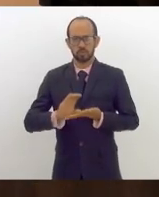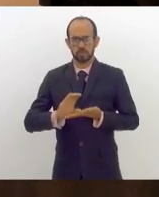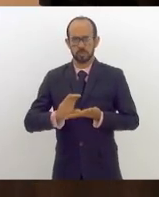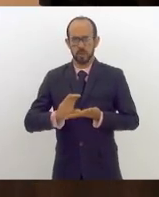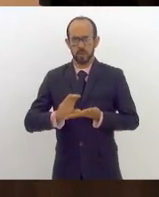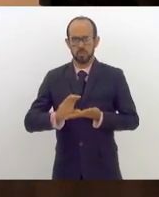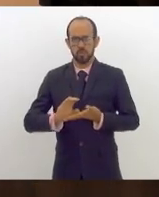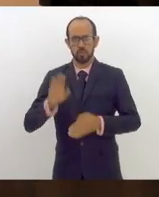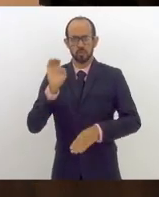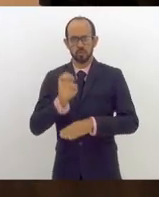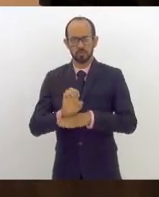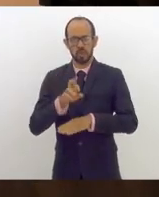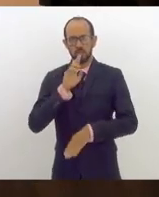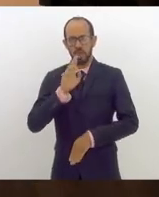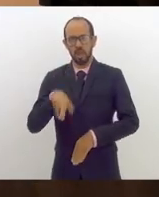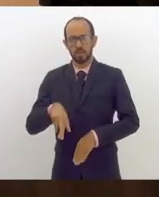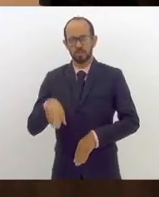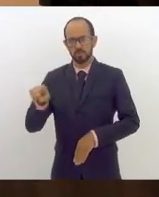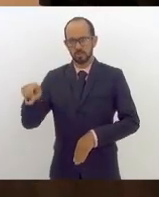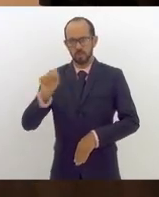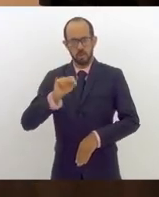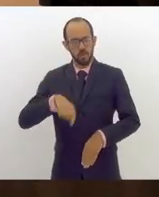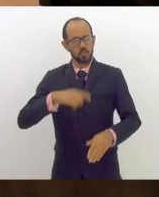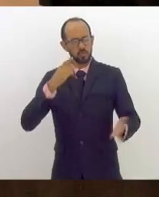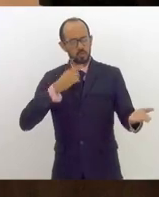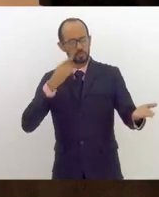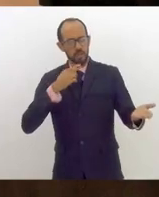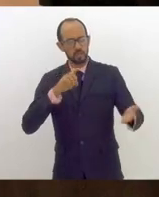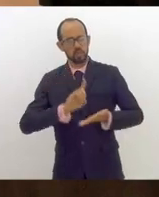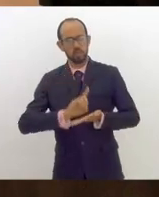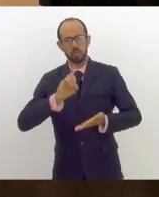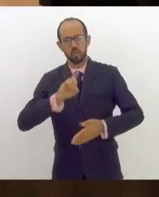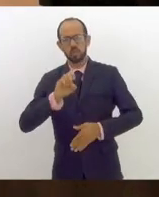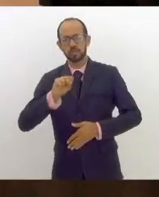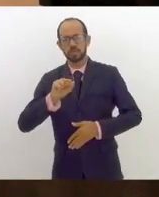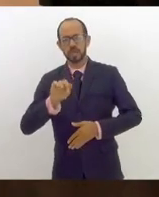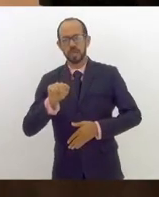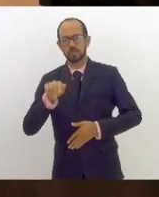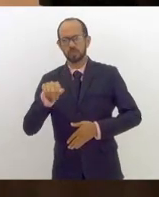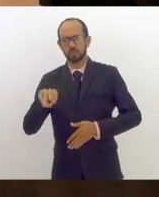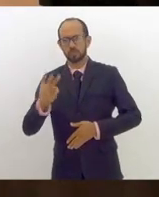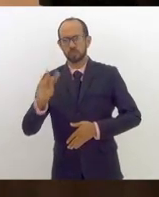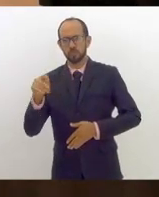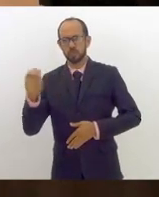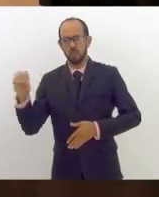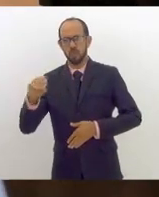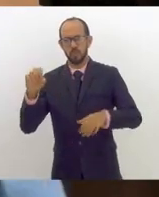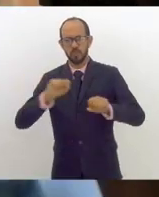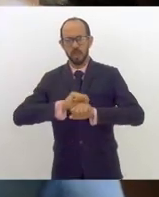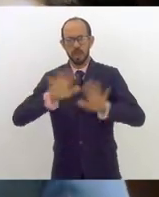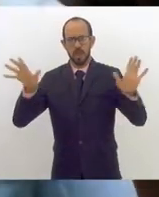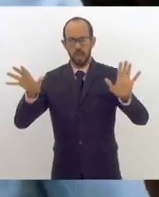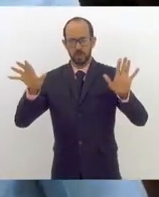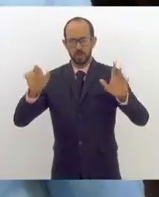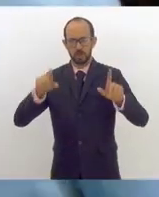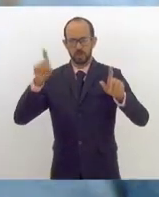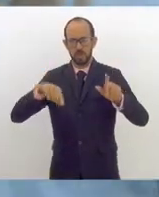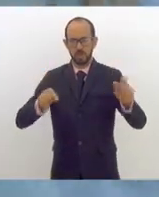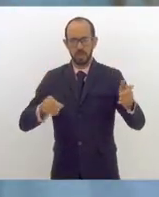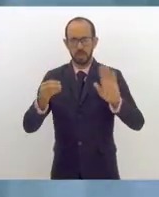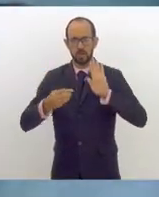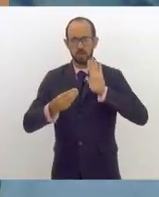tem razão o deputado Doutor Serginho é muito clara a colocar a possibilidade